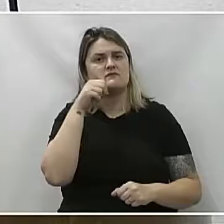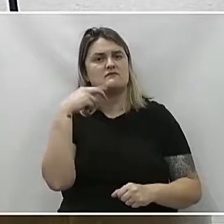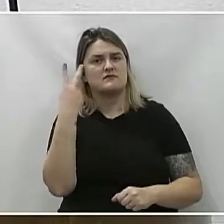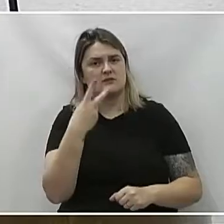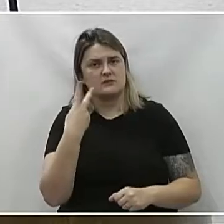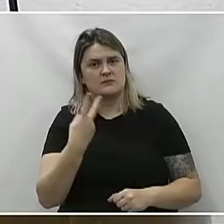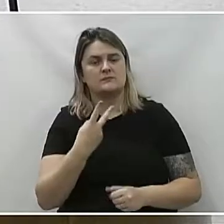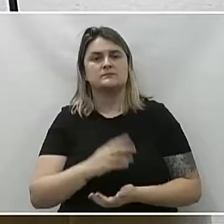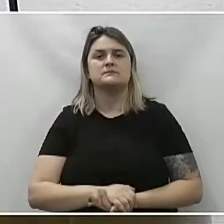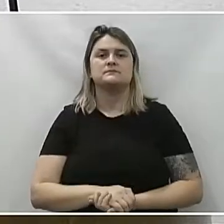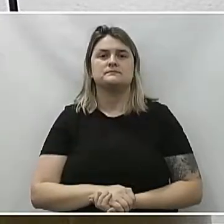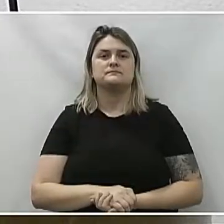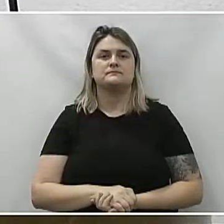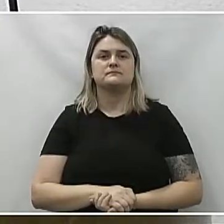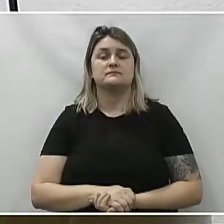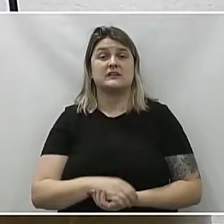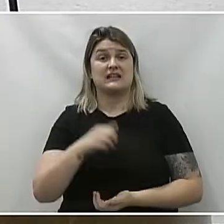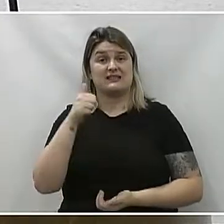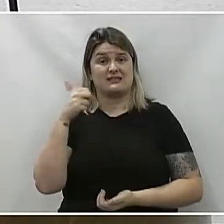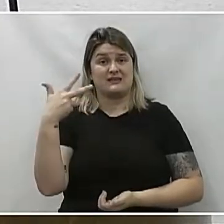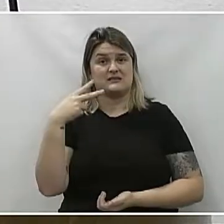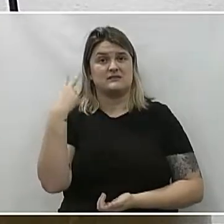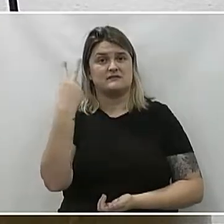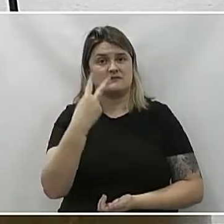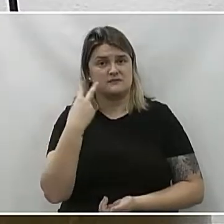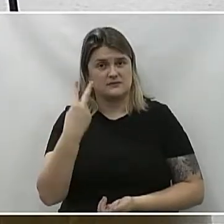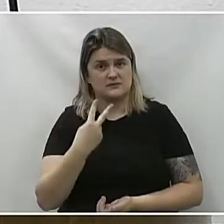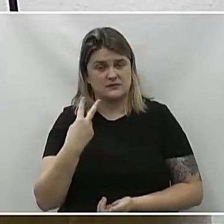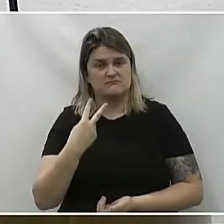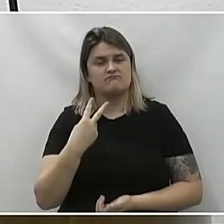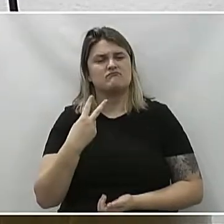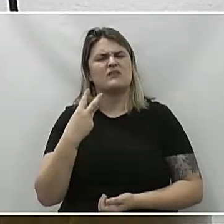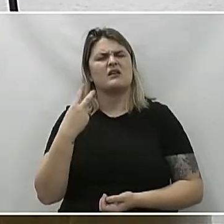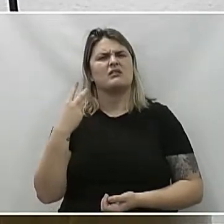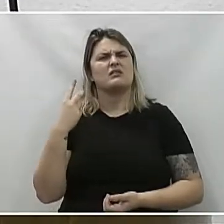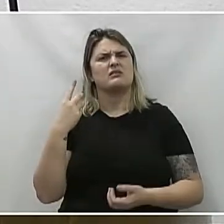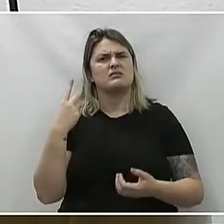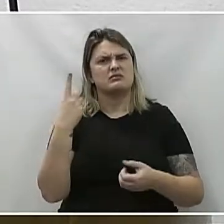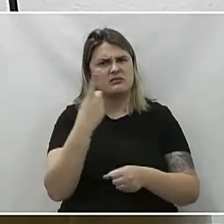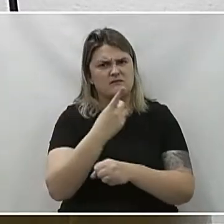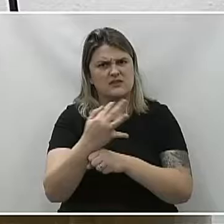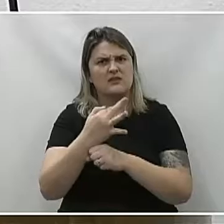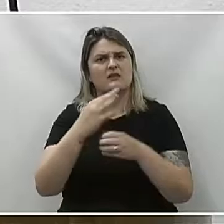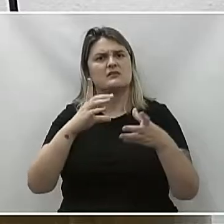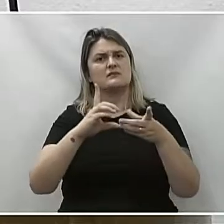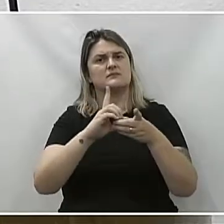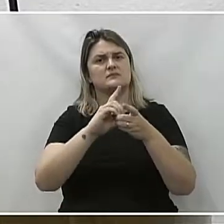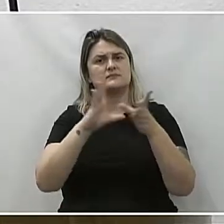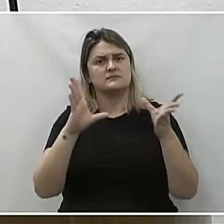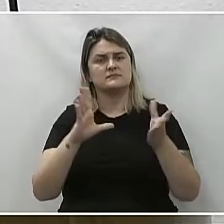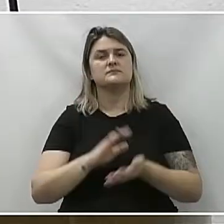vereadoras dessa casa, os 13 vereadores, defender a democracia.